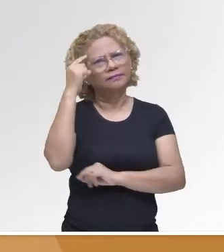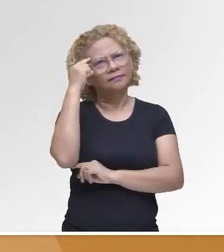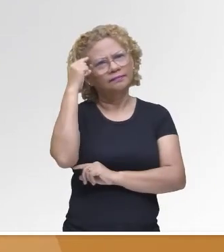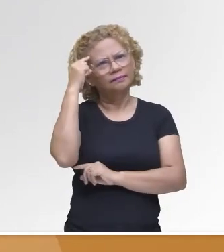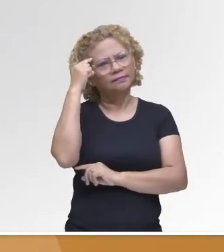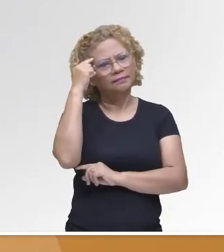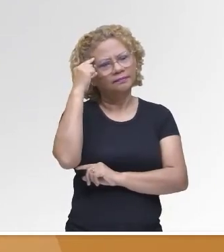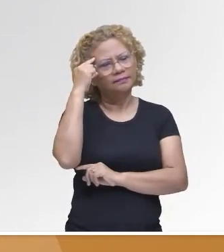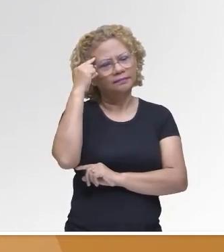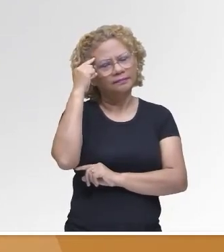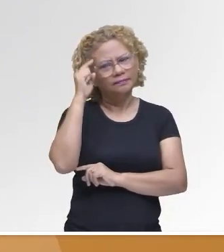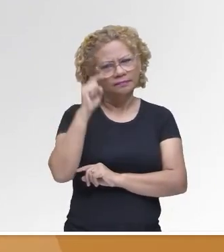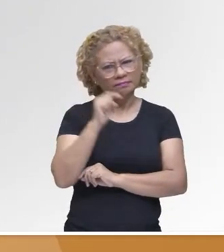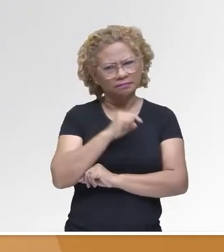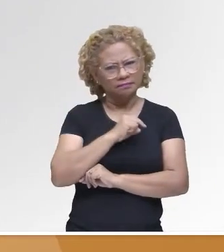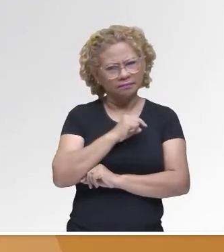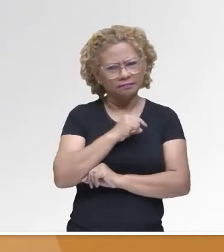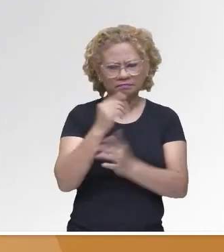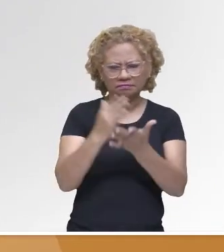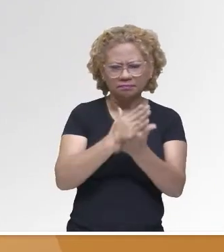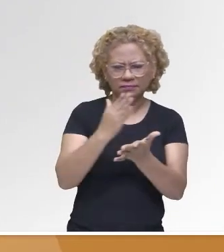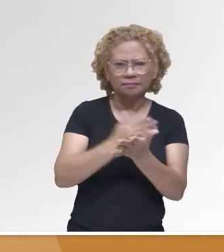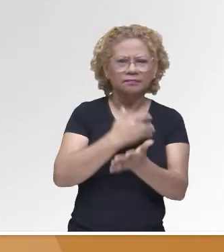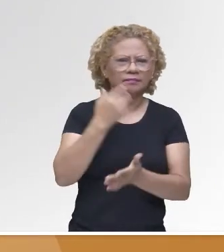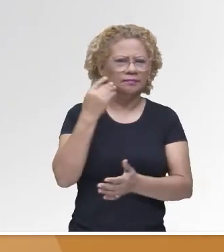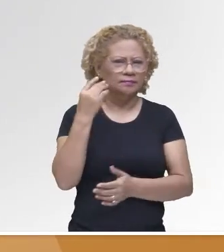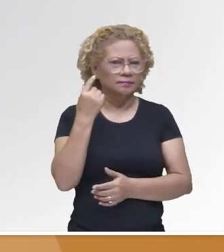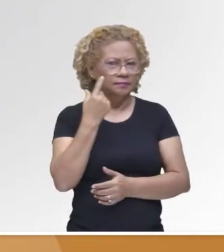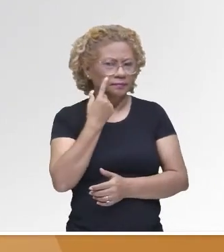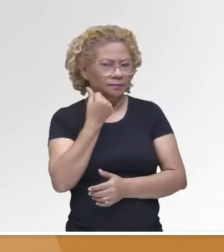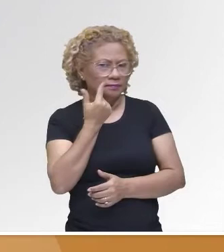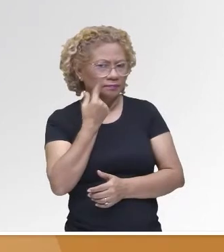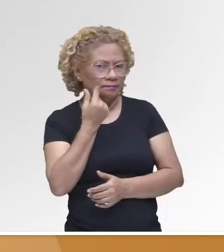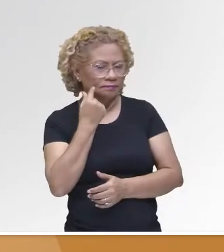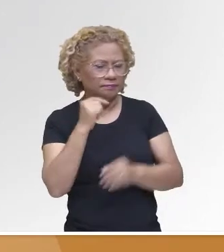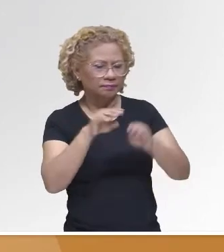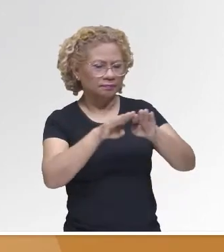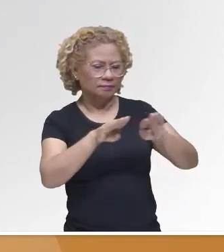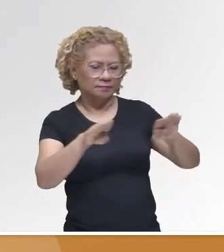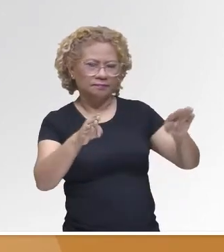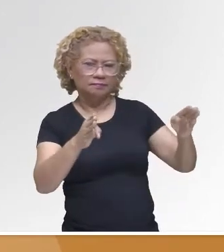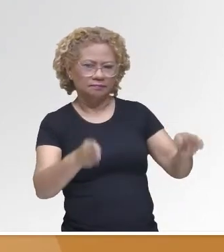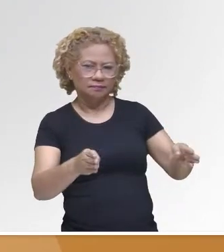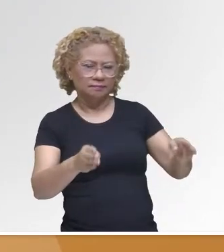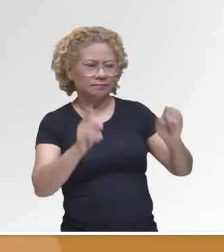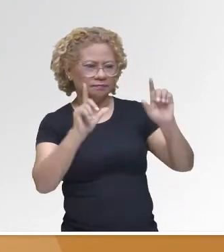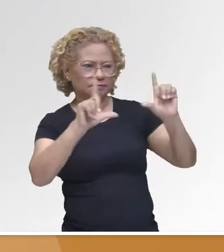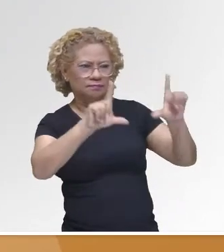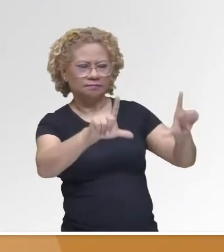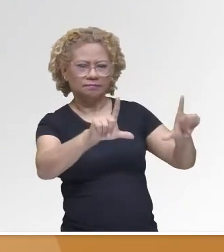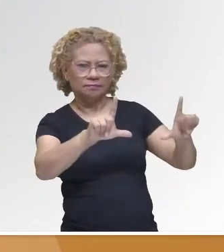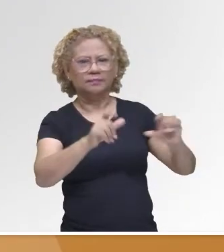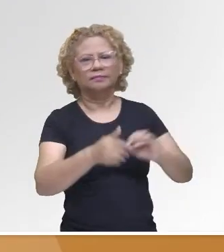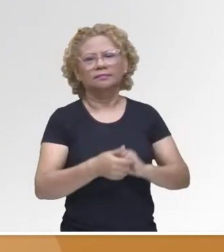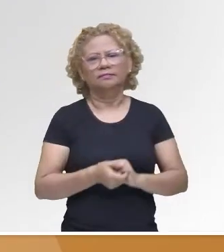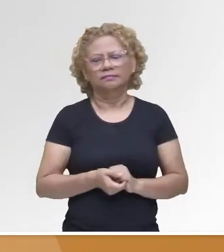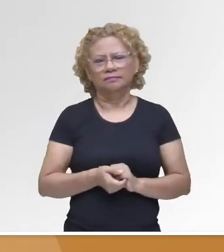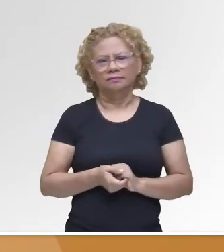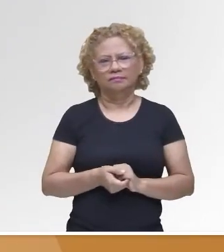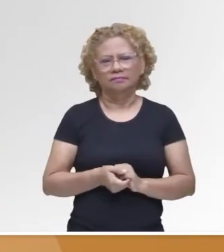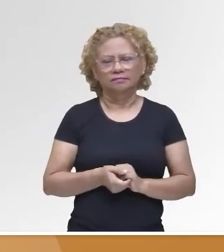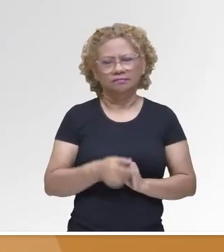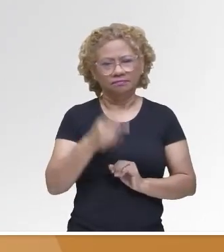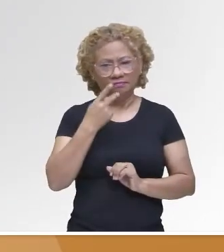que você chama de caderno, de lápis, o que você chama de mesa, que você chama de quadro, né? Que você chama